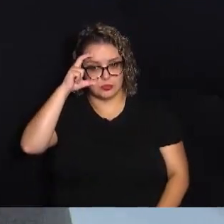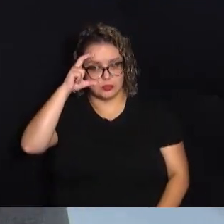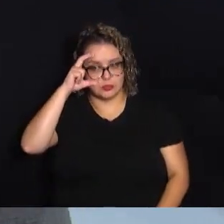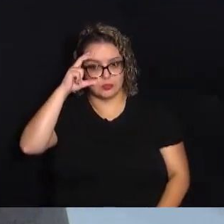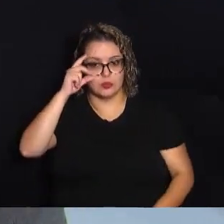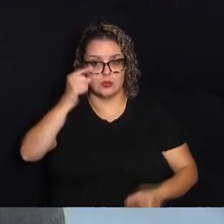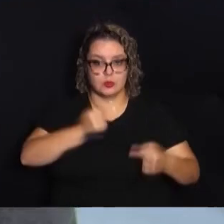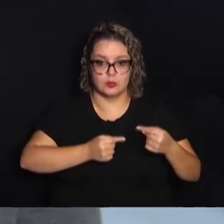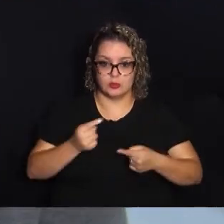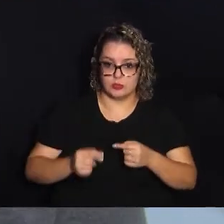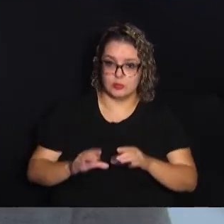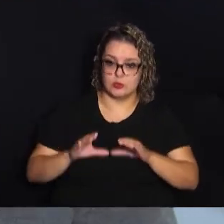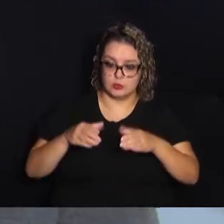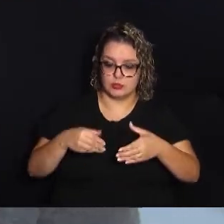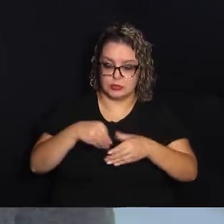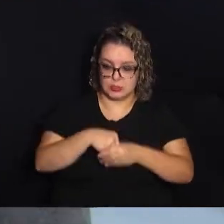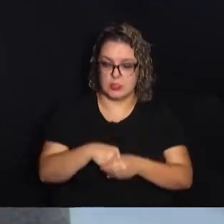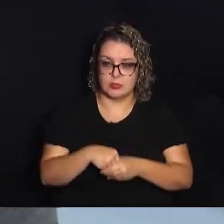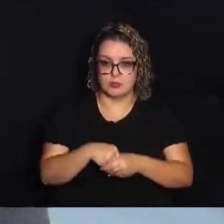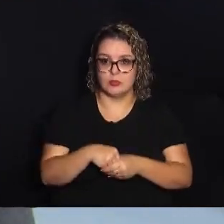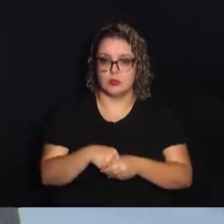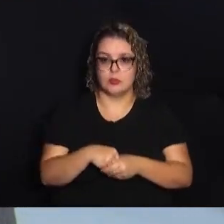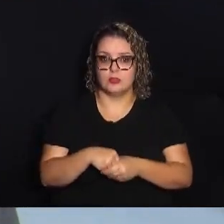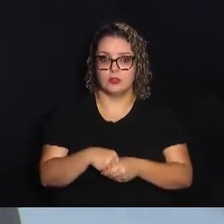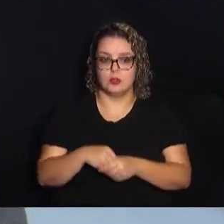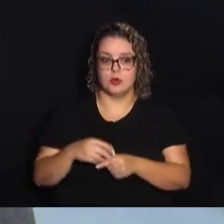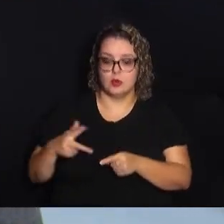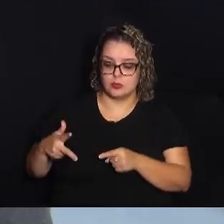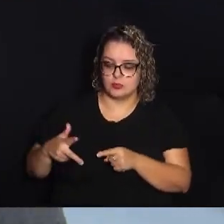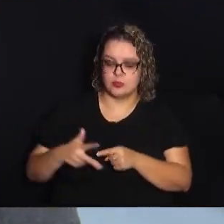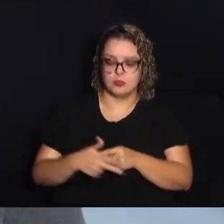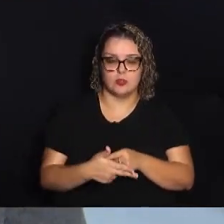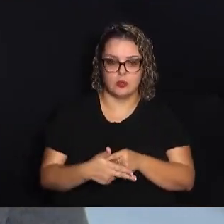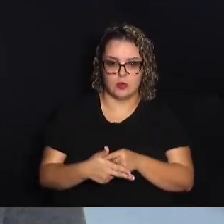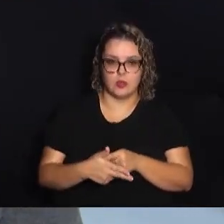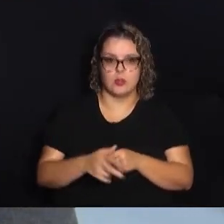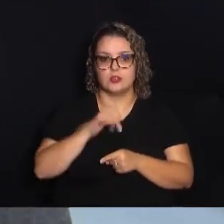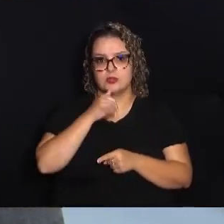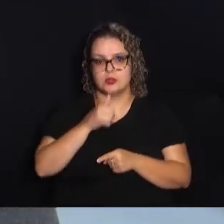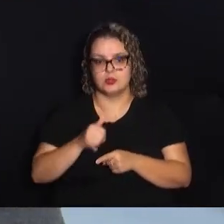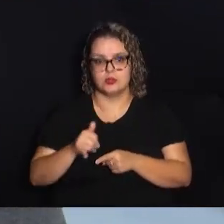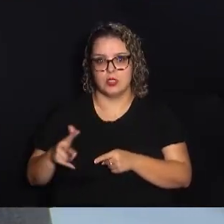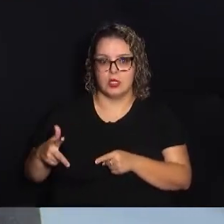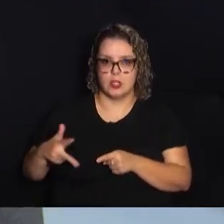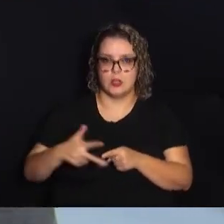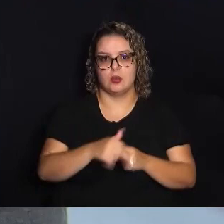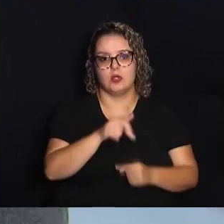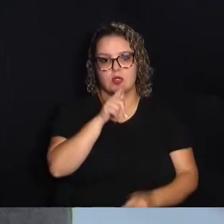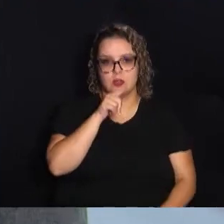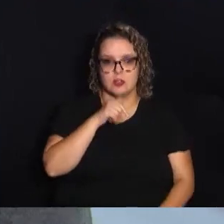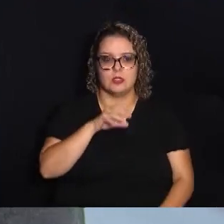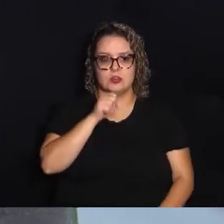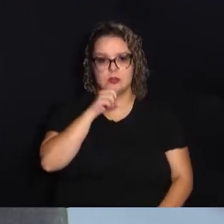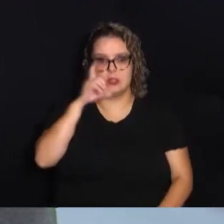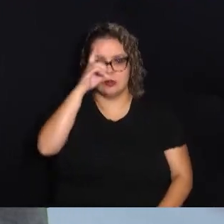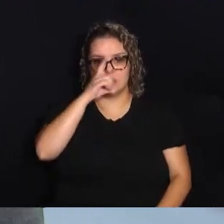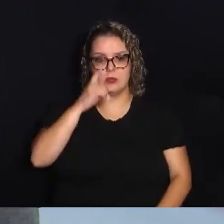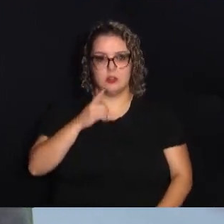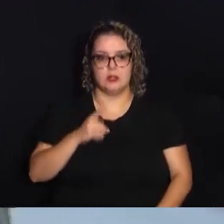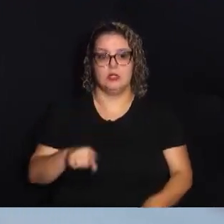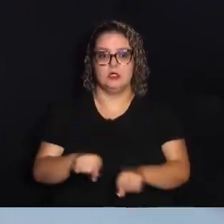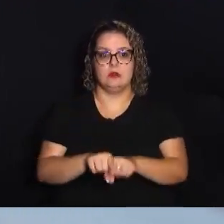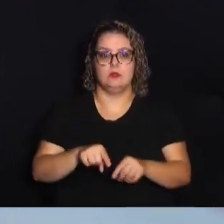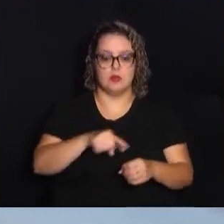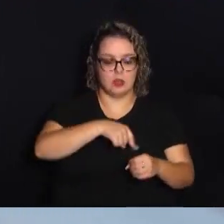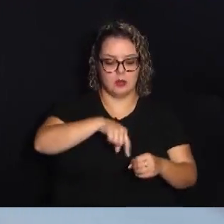Carlinhos que foi discutido na comissão a questão do corte e de energia aos finais de semana e